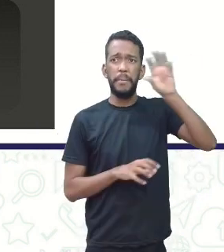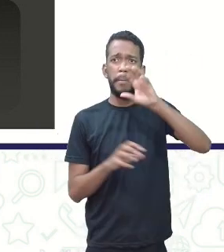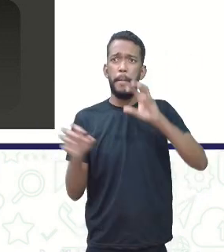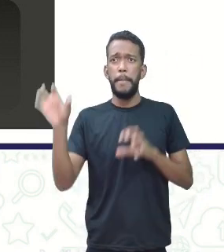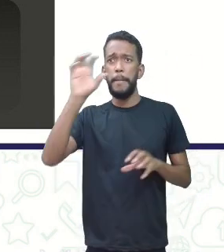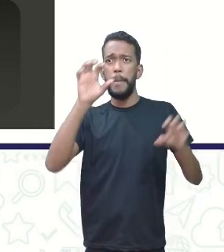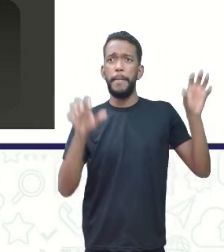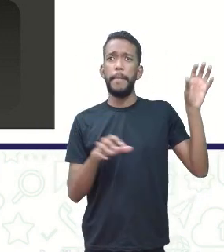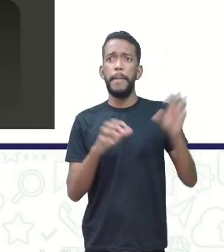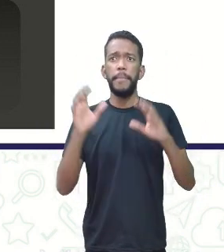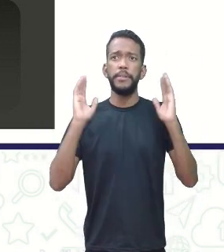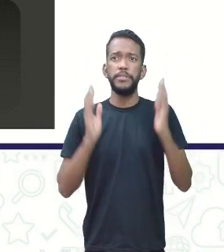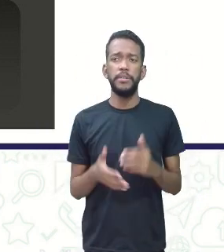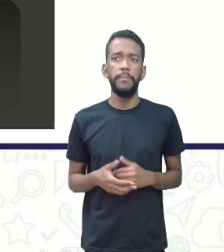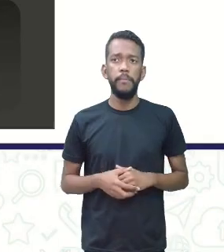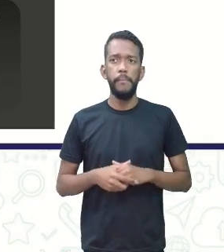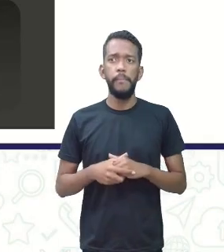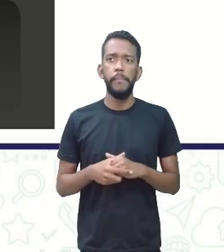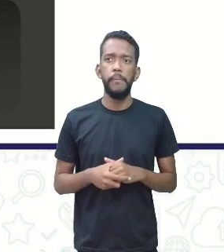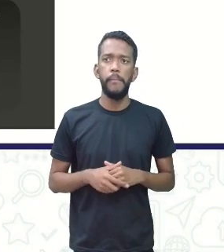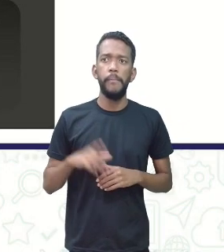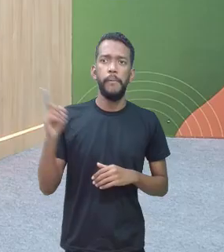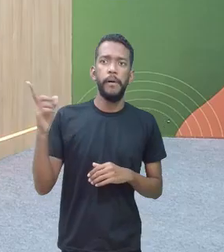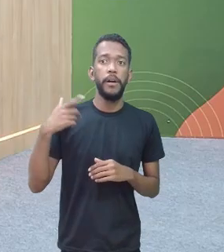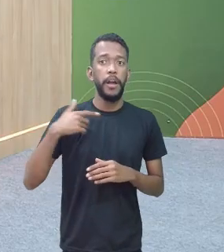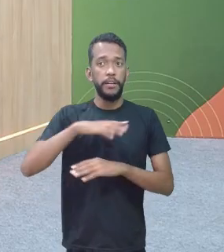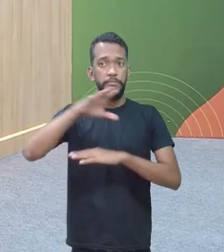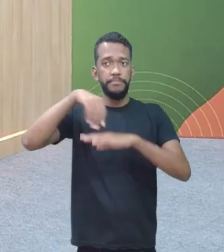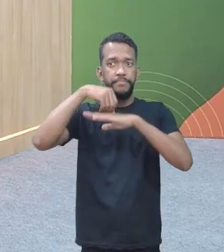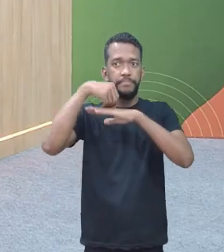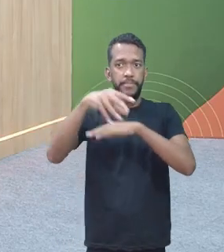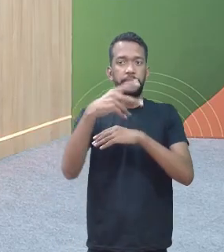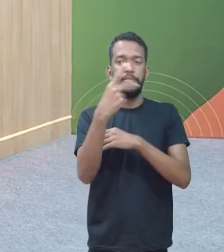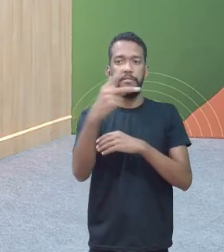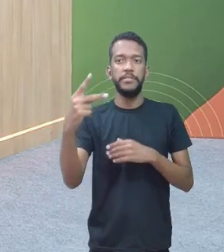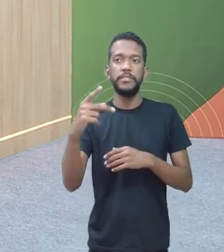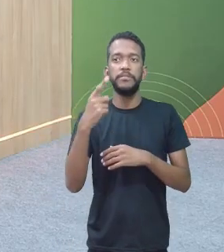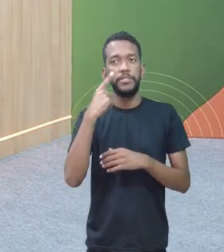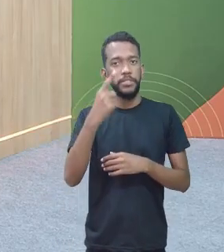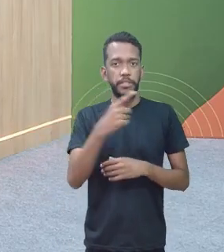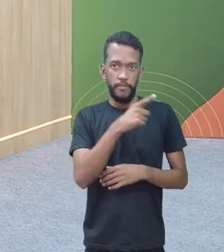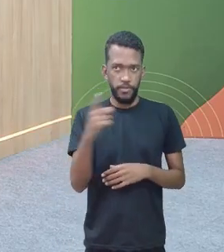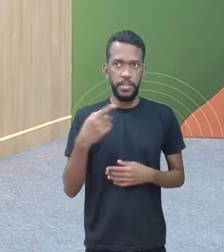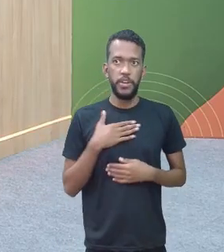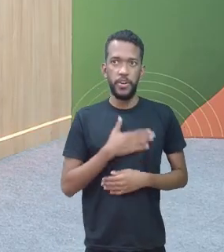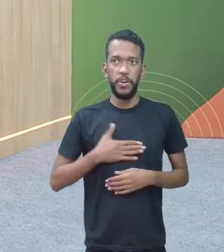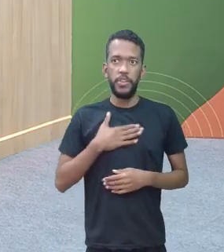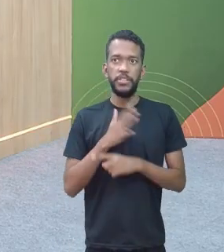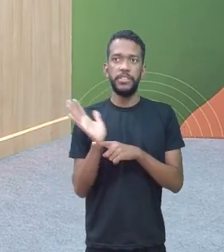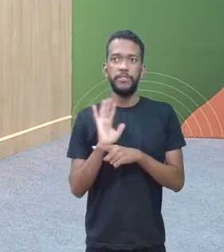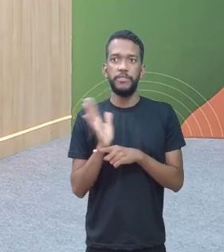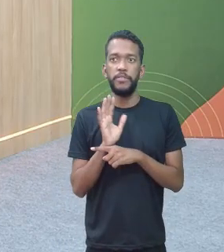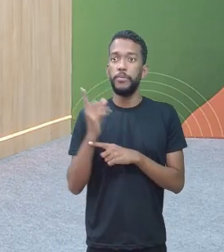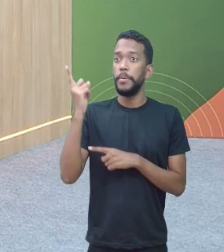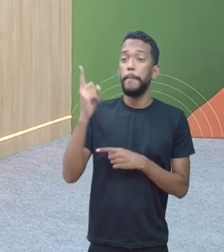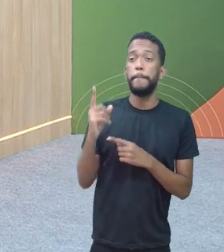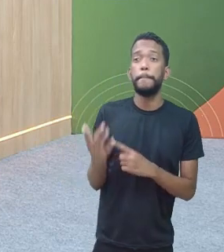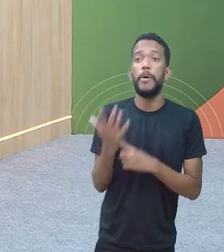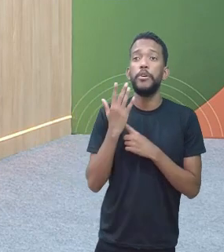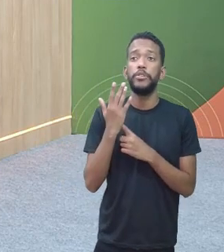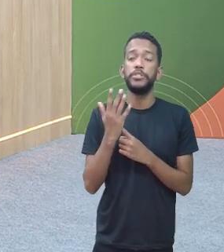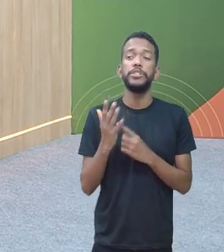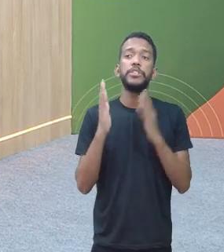que bagunça. Essa é uma missão que eu deixo para vocês. Isso para quem gosta de filme, né, gente? Aqui ele mostra a